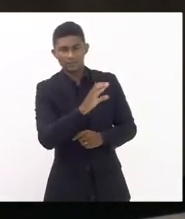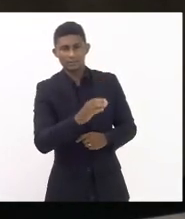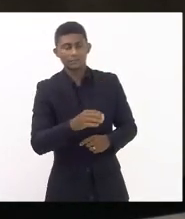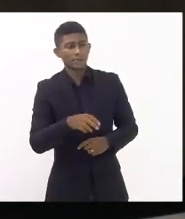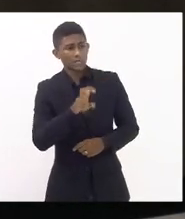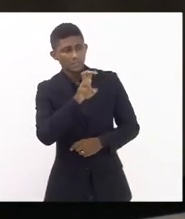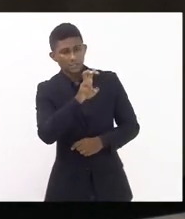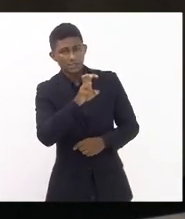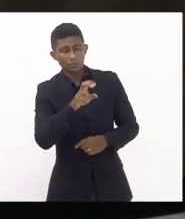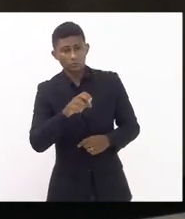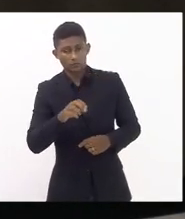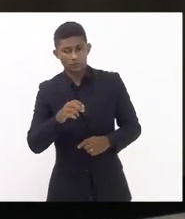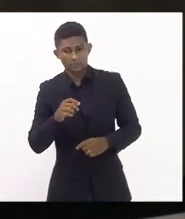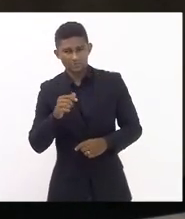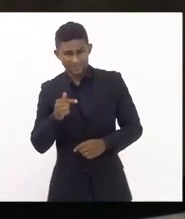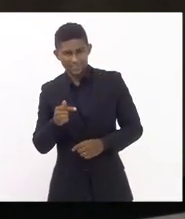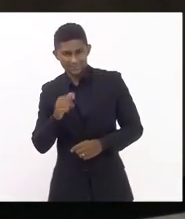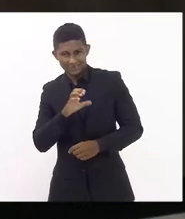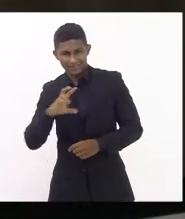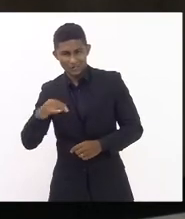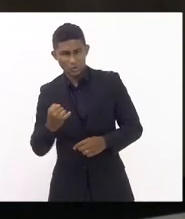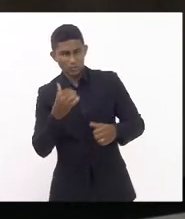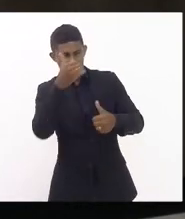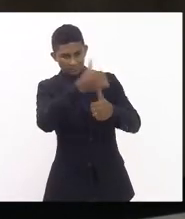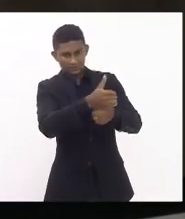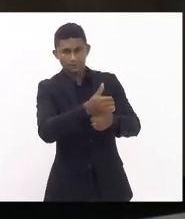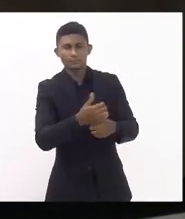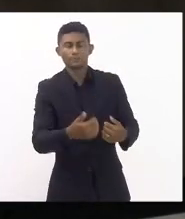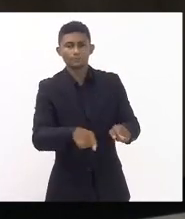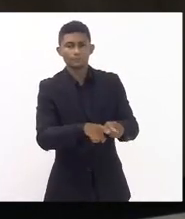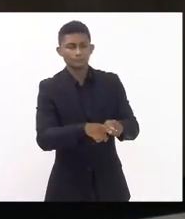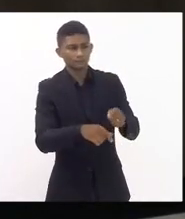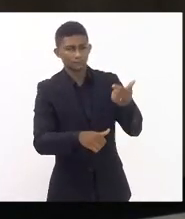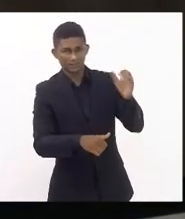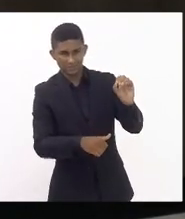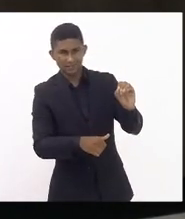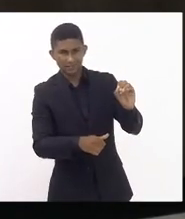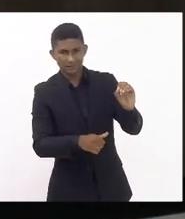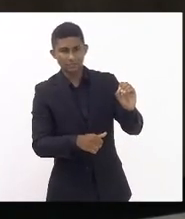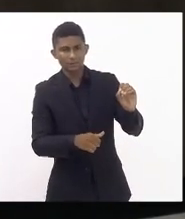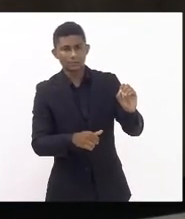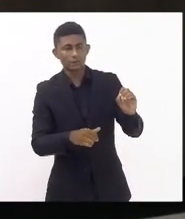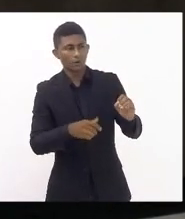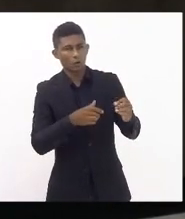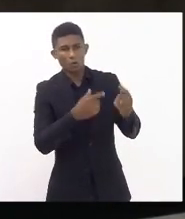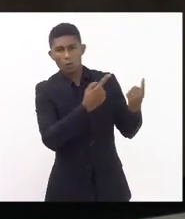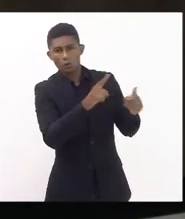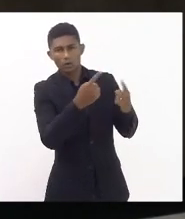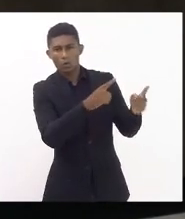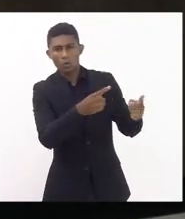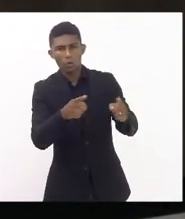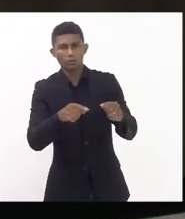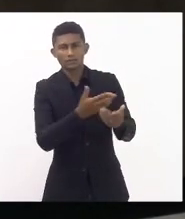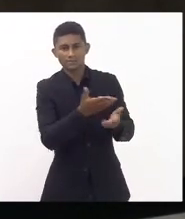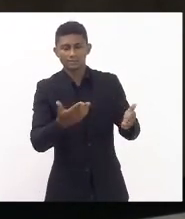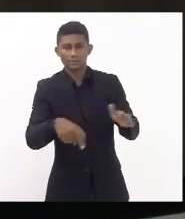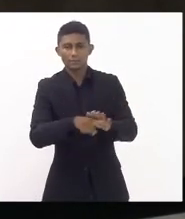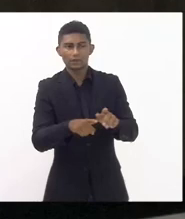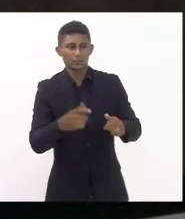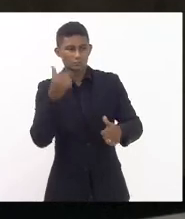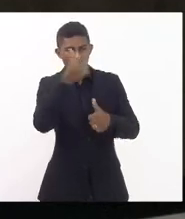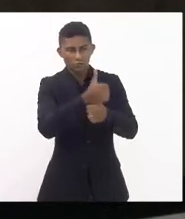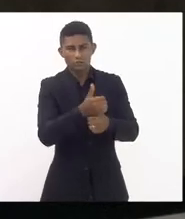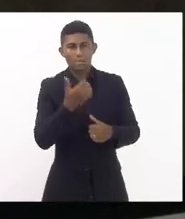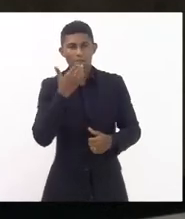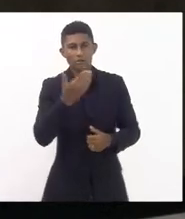pela emenda 7 da CCJ, emenda 10 pela emenda 1 da Comissão de Ciência e Tecnologia, contrárias e mais emendas, concluindo por substitutivo, pedindo